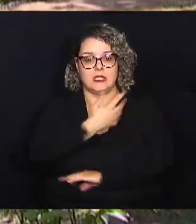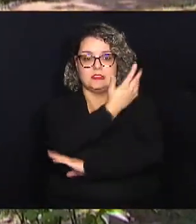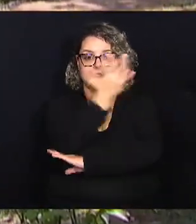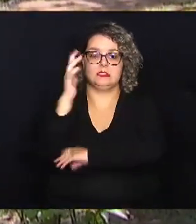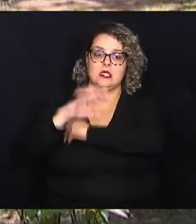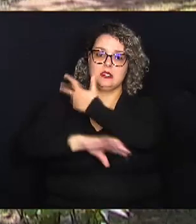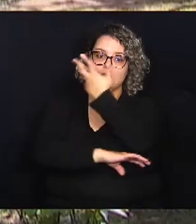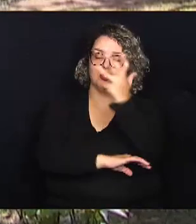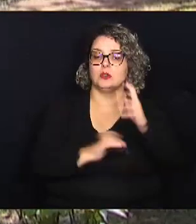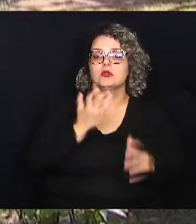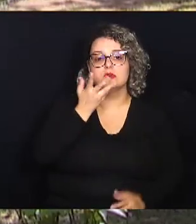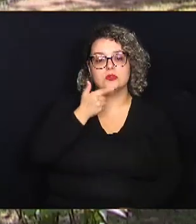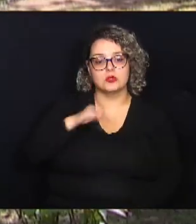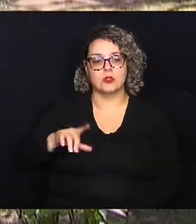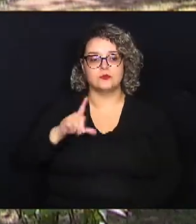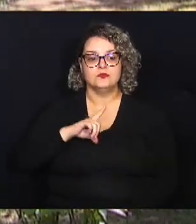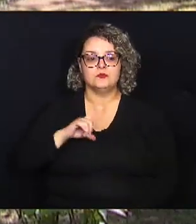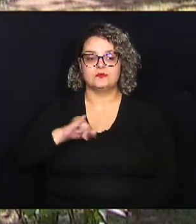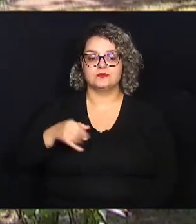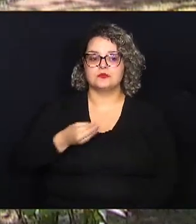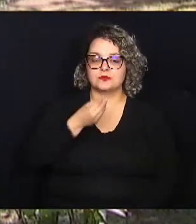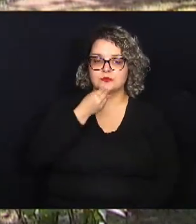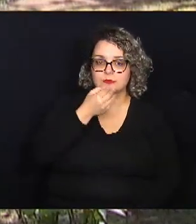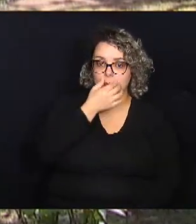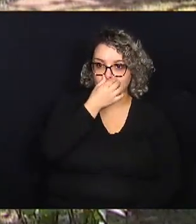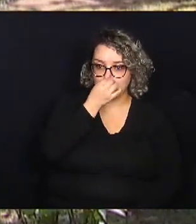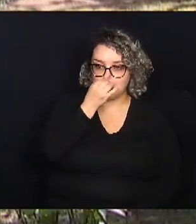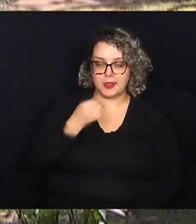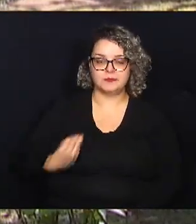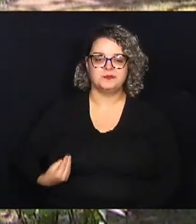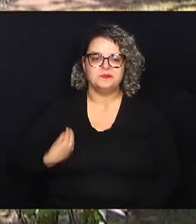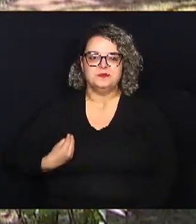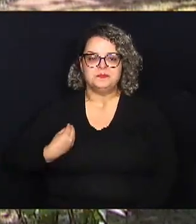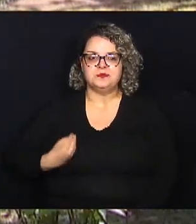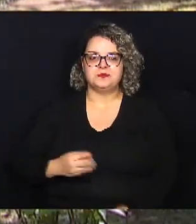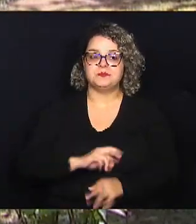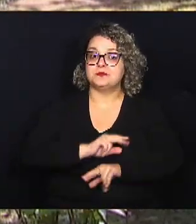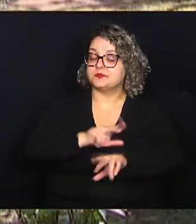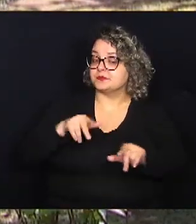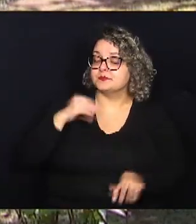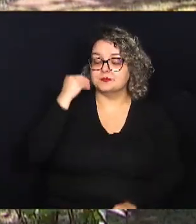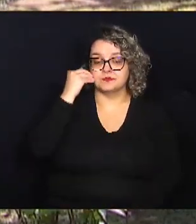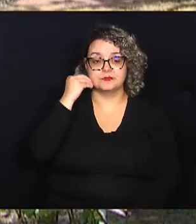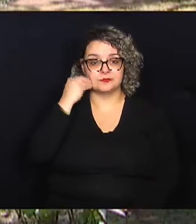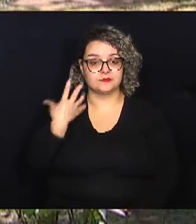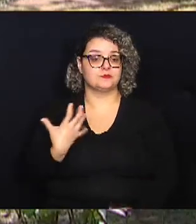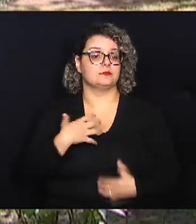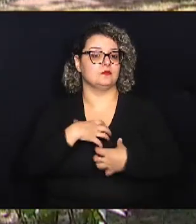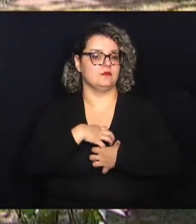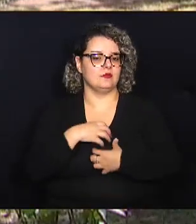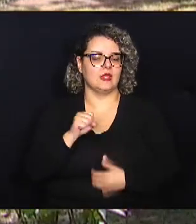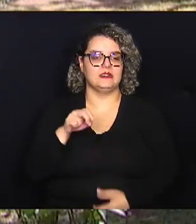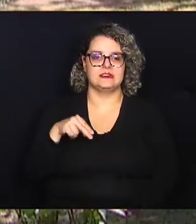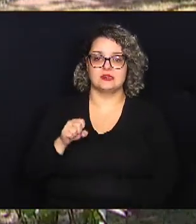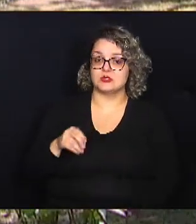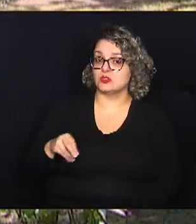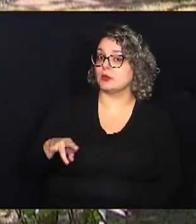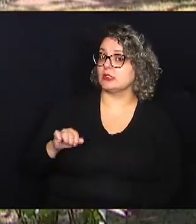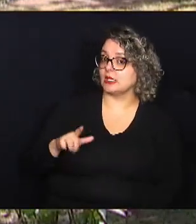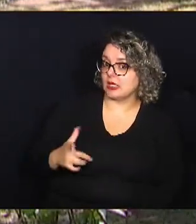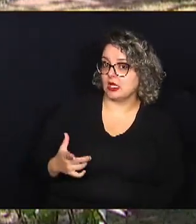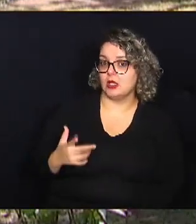as crianças têm a oportunidade de vivenciar diferentes experiências sensoriais, como